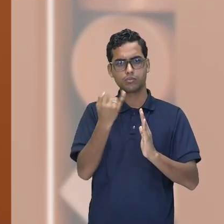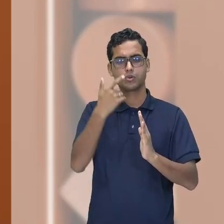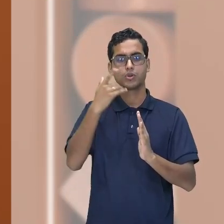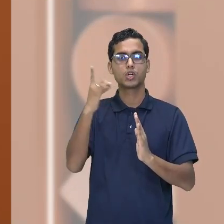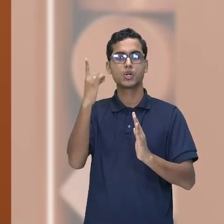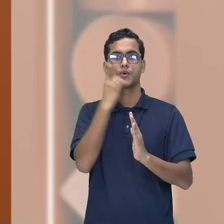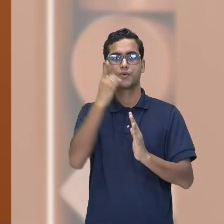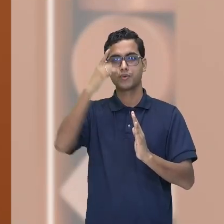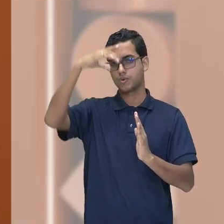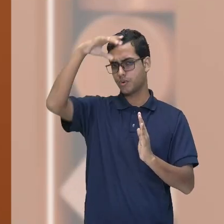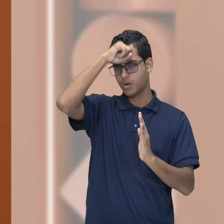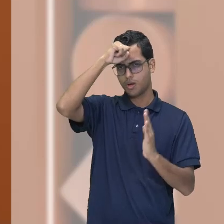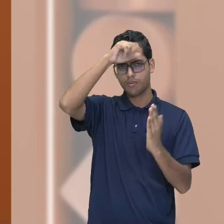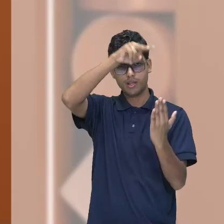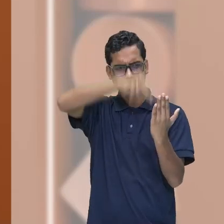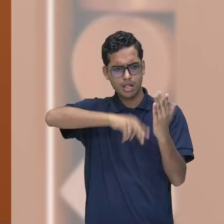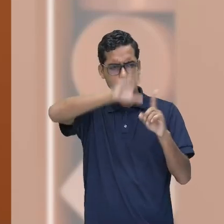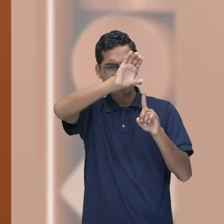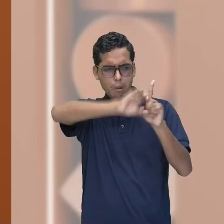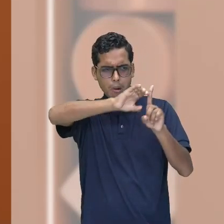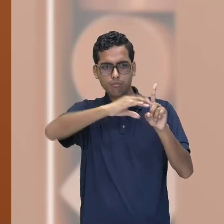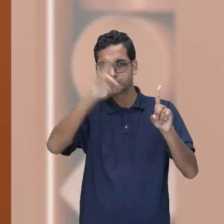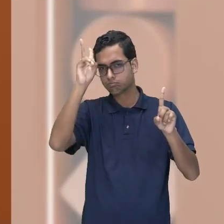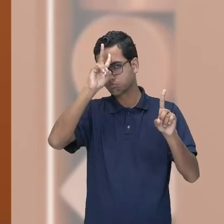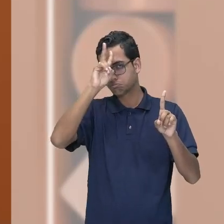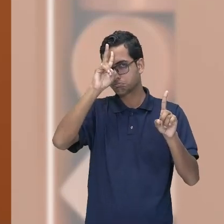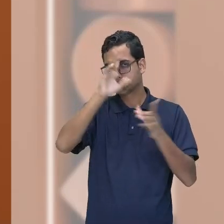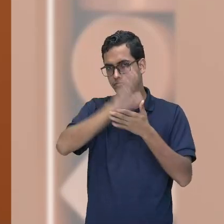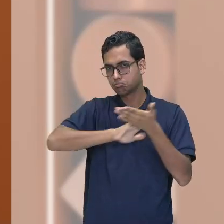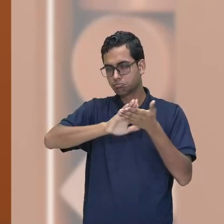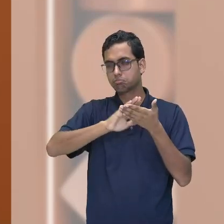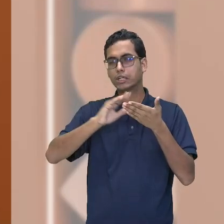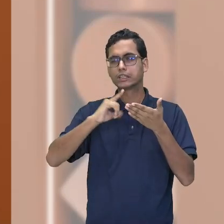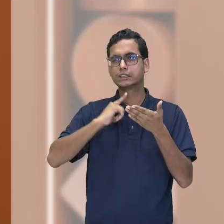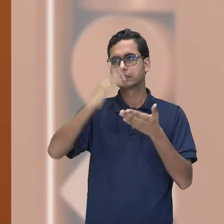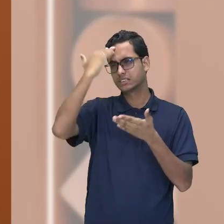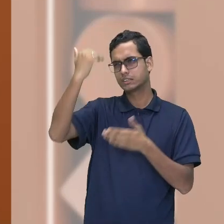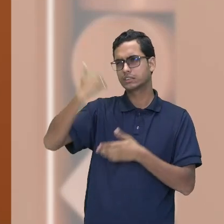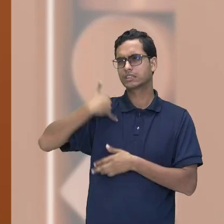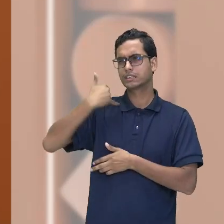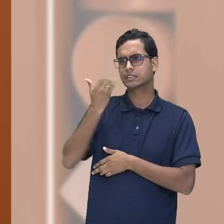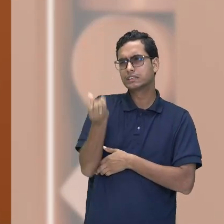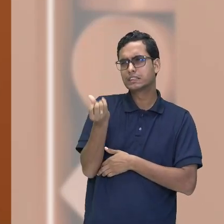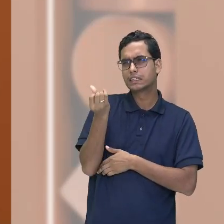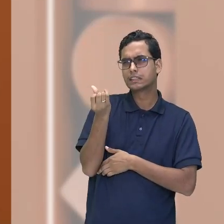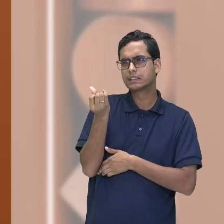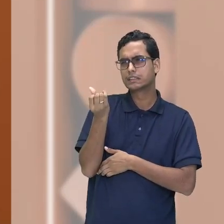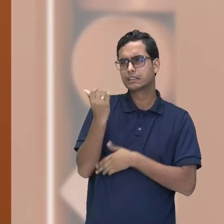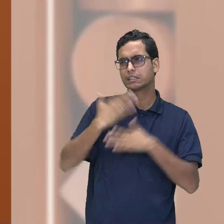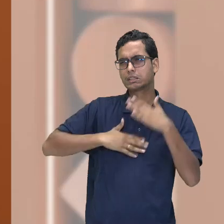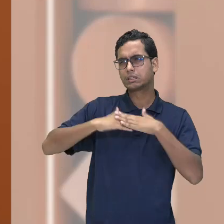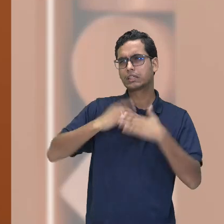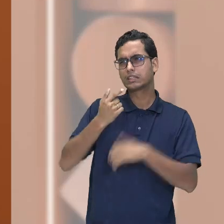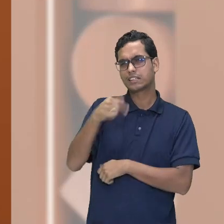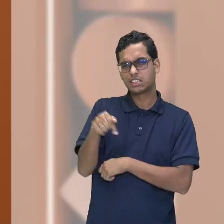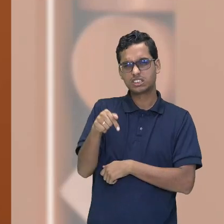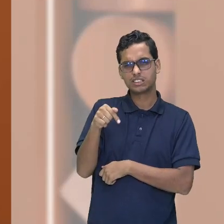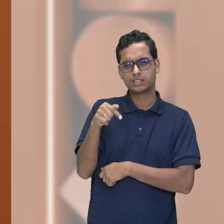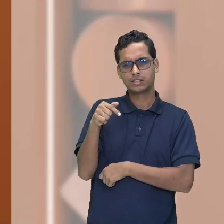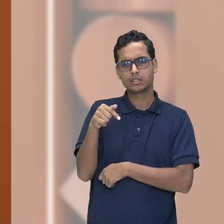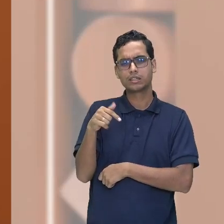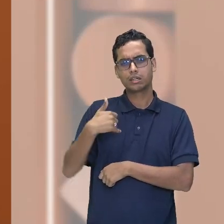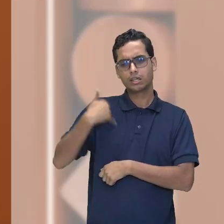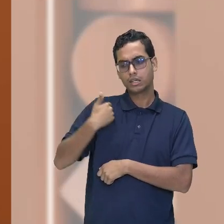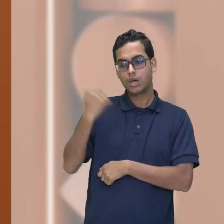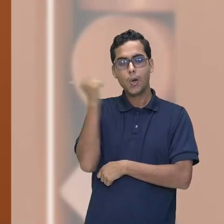ler. Não lembro com certeza no calendário, mas eu tinha em torno de 6, 7 anos quando eu aprendi a ler. Então, para mim foi um evento importante.